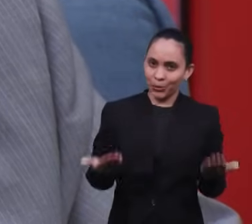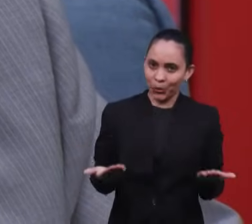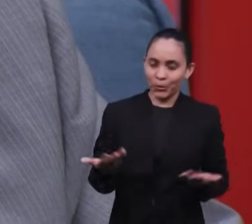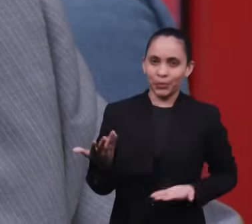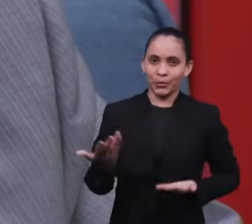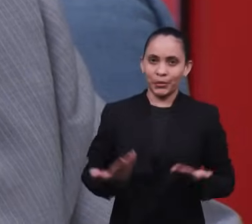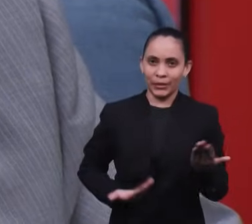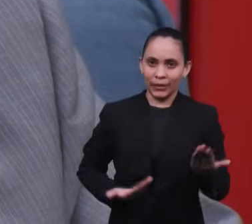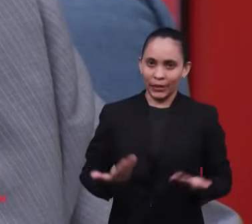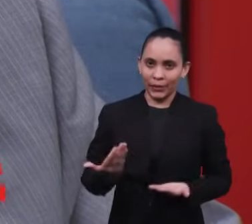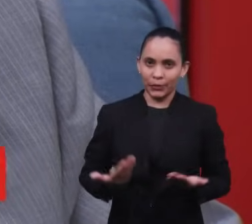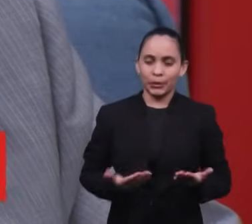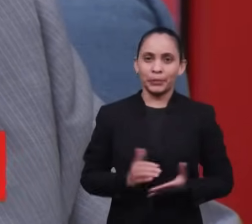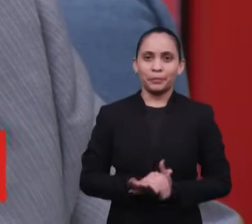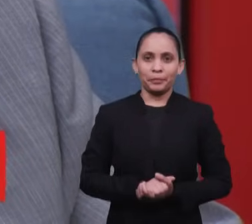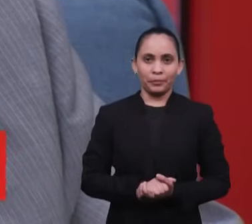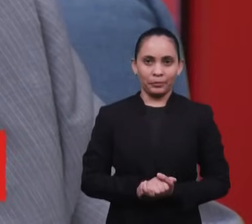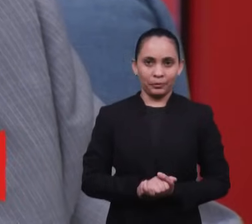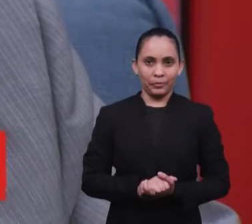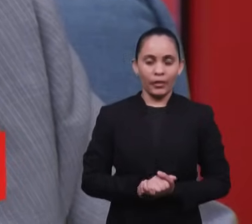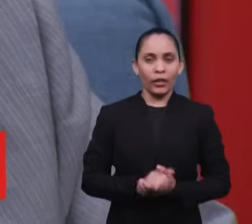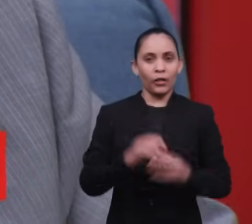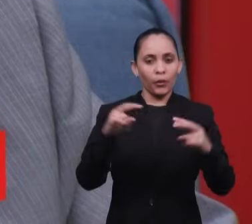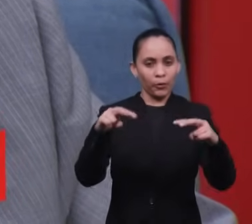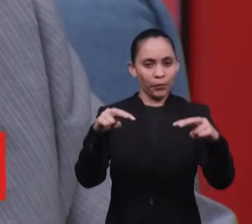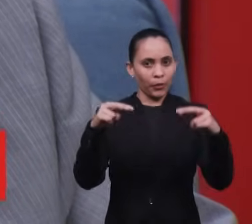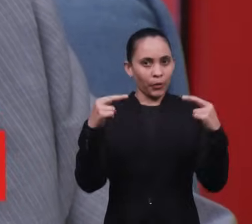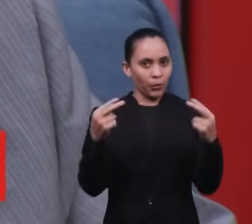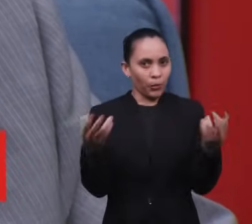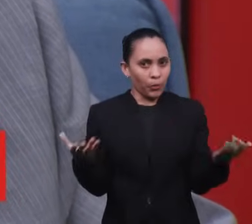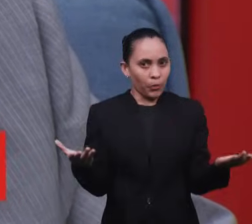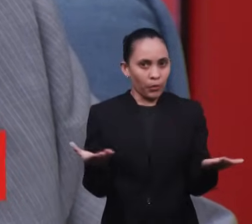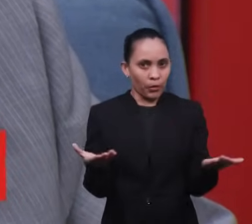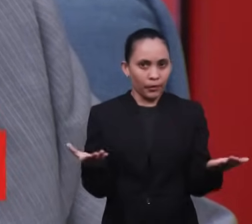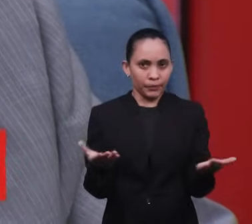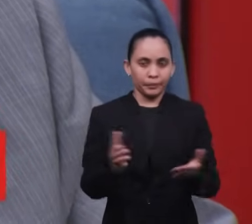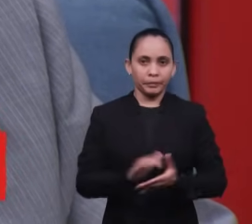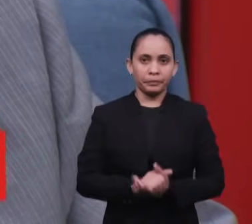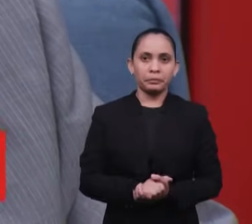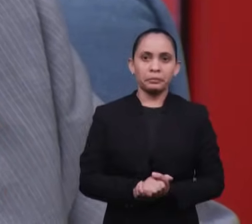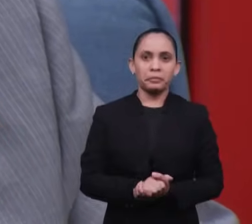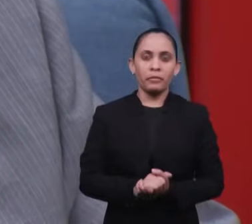Eu quero saudar a todos os nossos irmãos, aqueles que nos assistem pelo